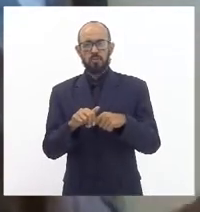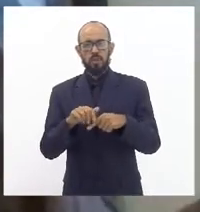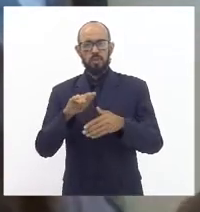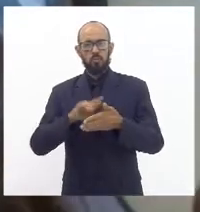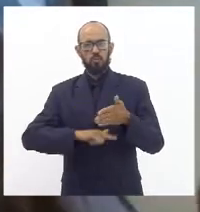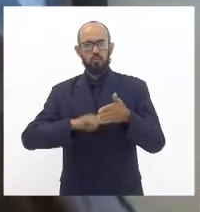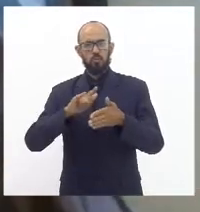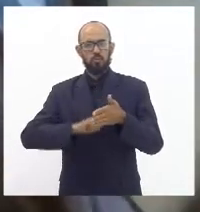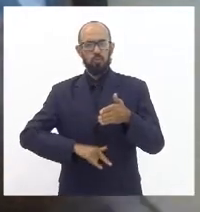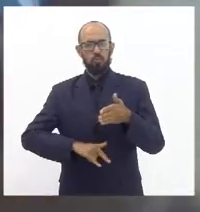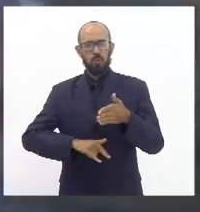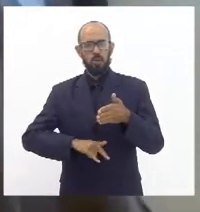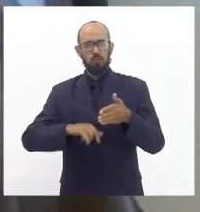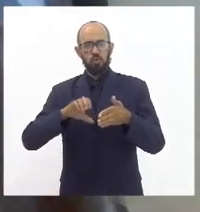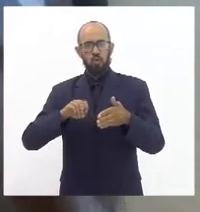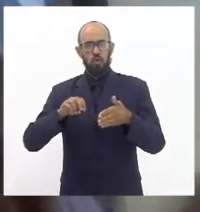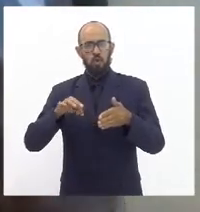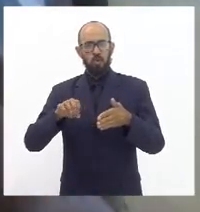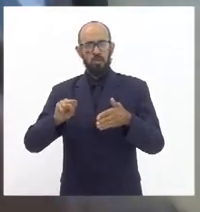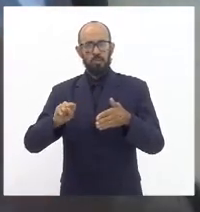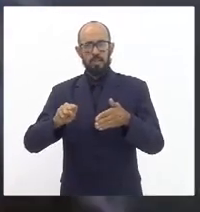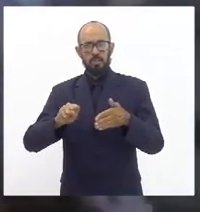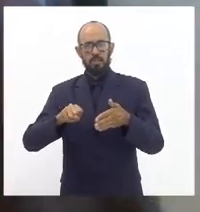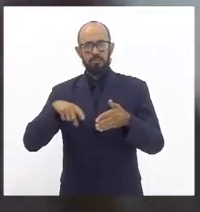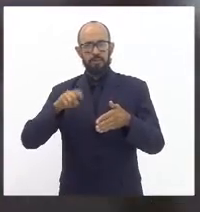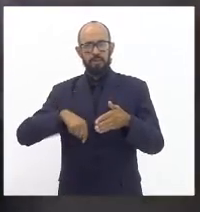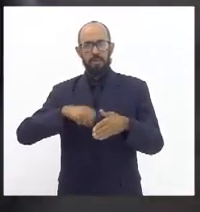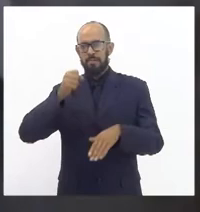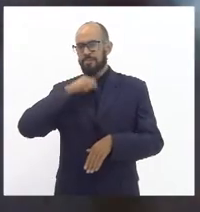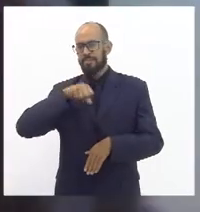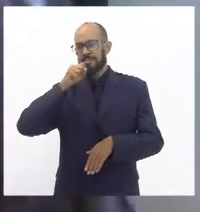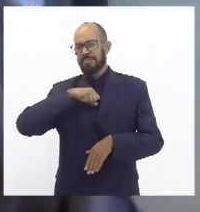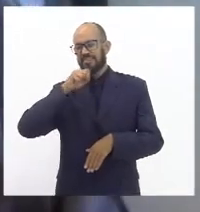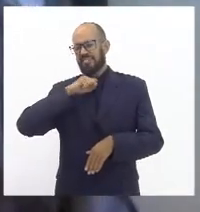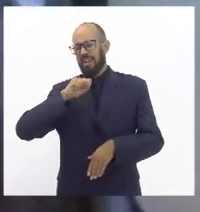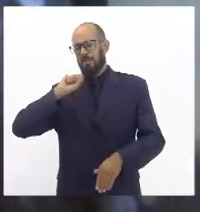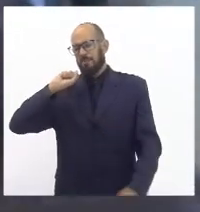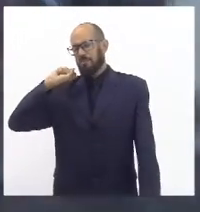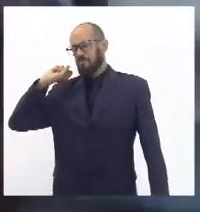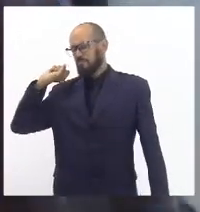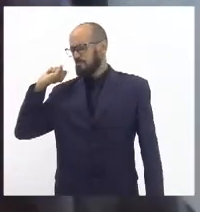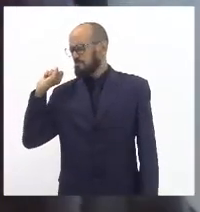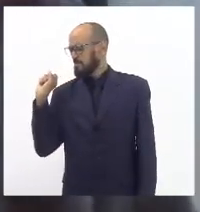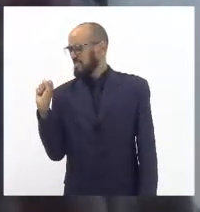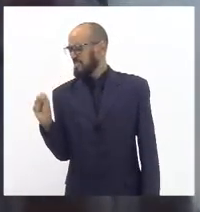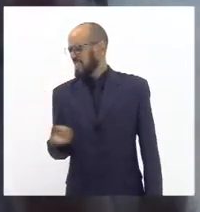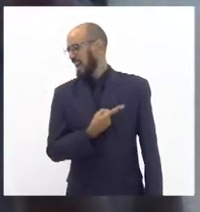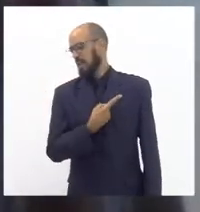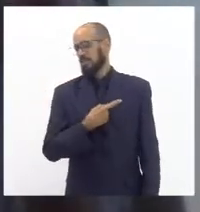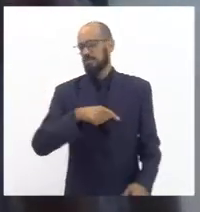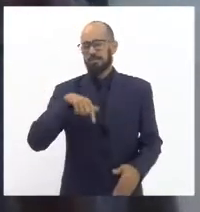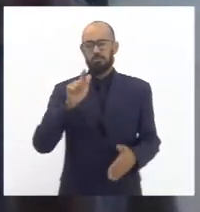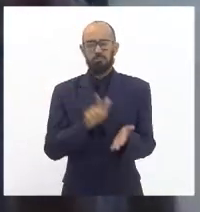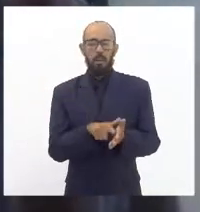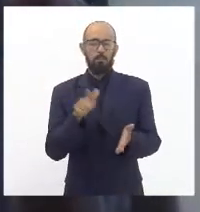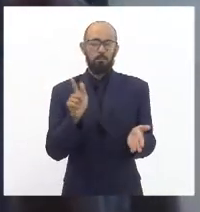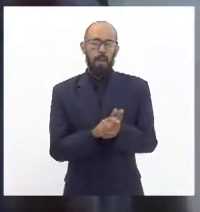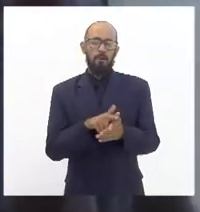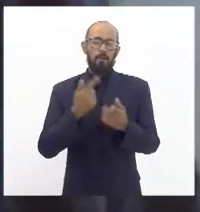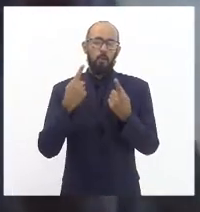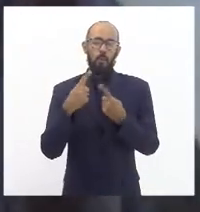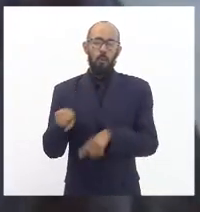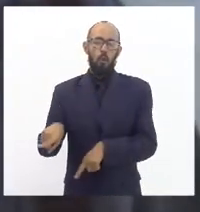medieval são milhares de páginas milhares de papeladas na contramão do Sistema